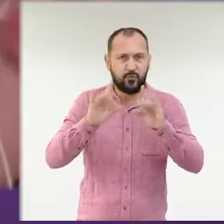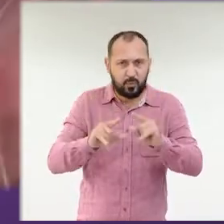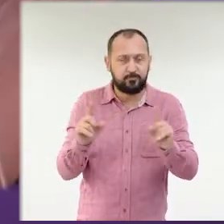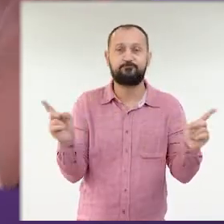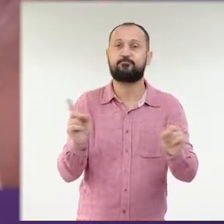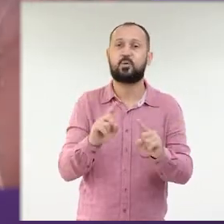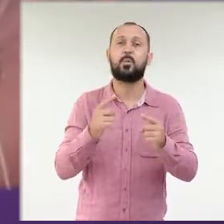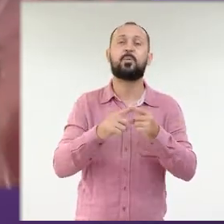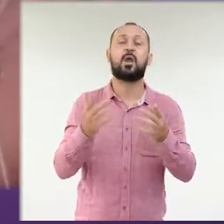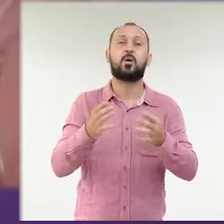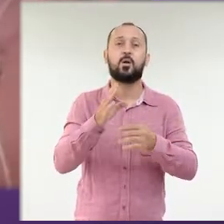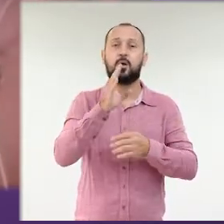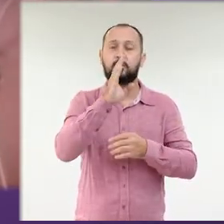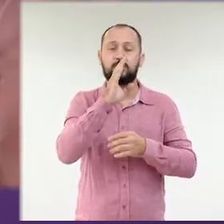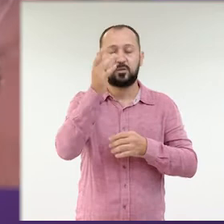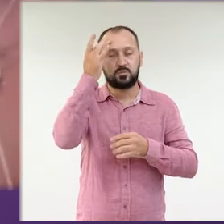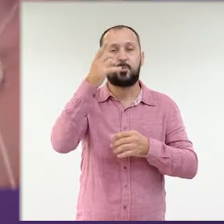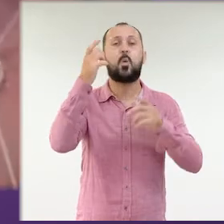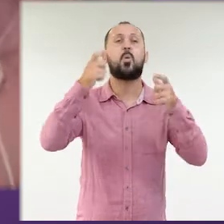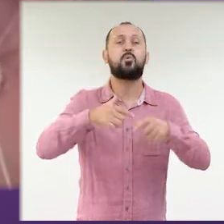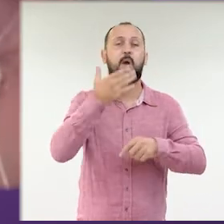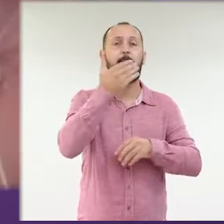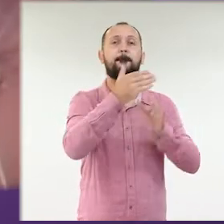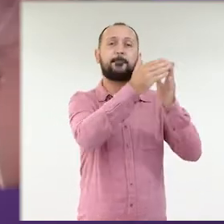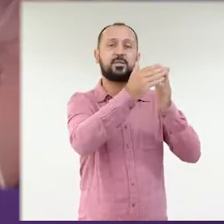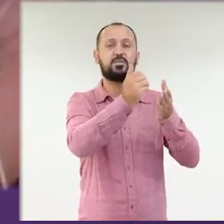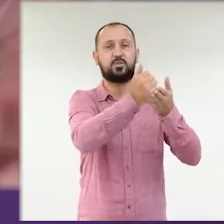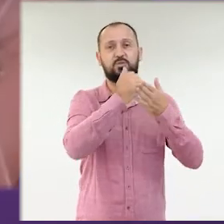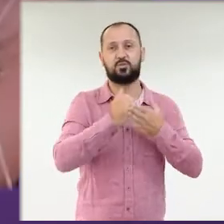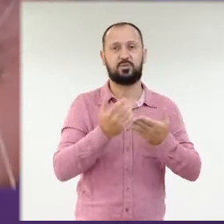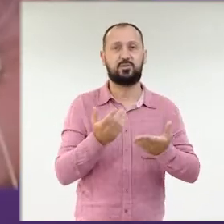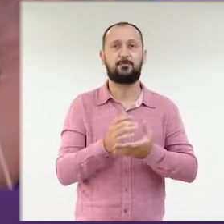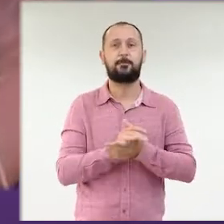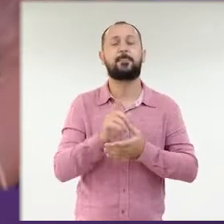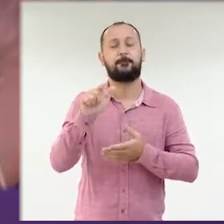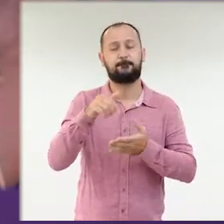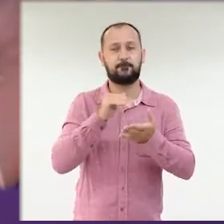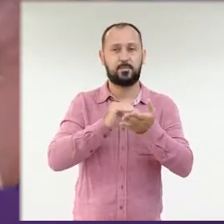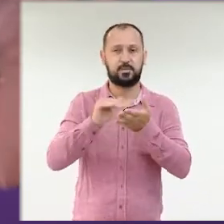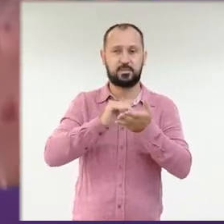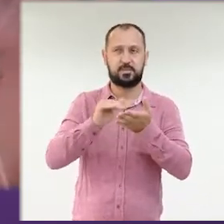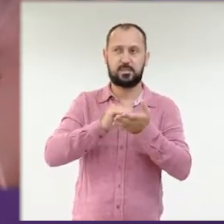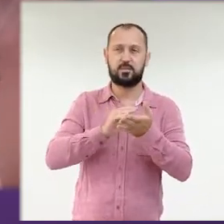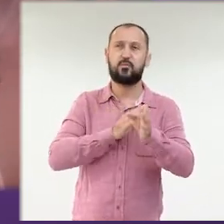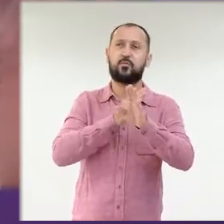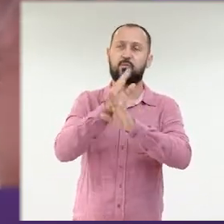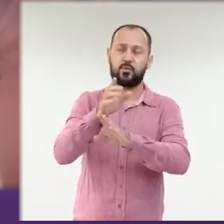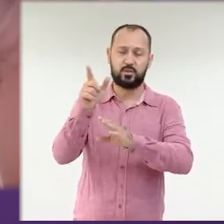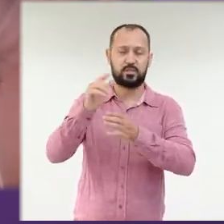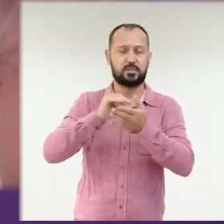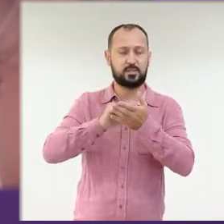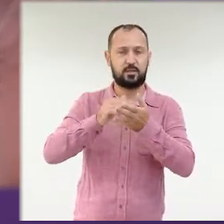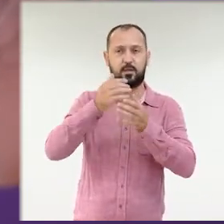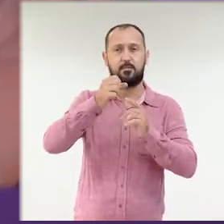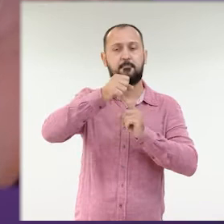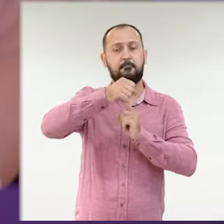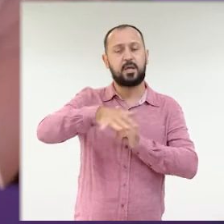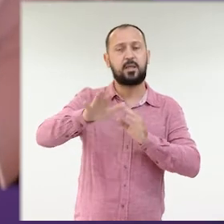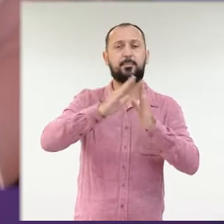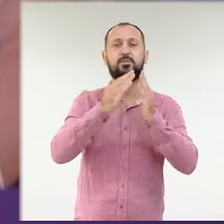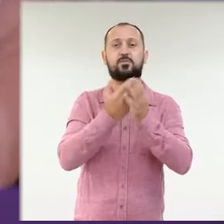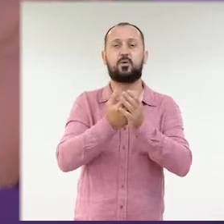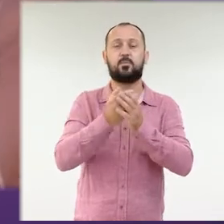mulheres, essas crianças não estão sabendo aonde pedir ajuda. Então, o trabalho da secretaria, semana passada eu enviei para as